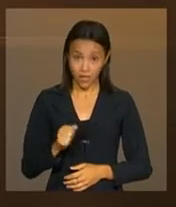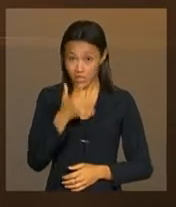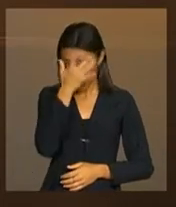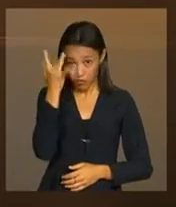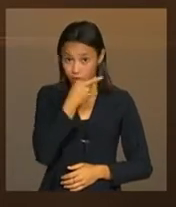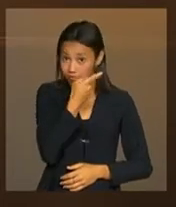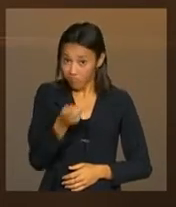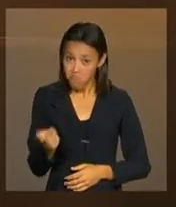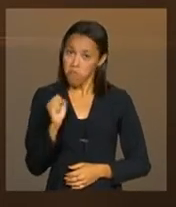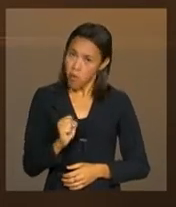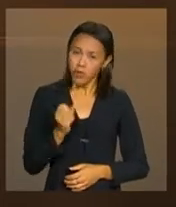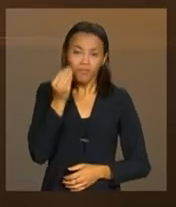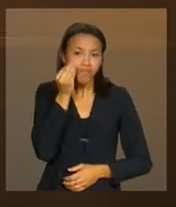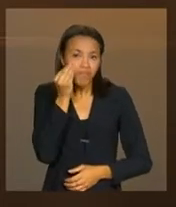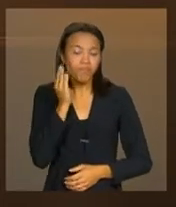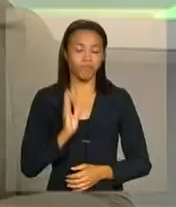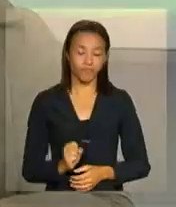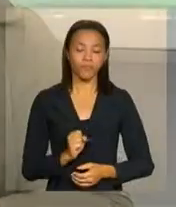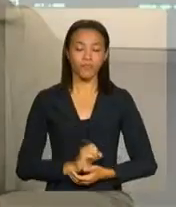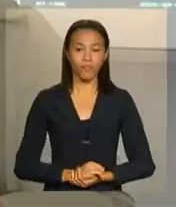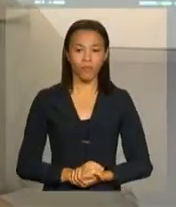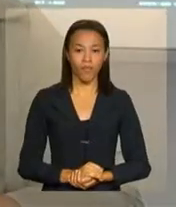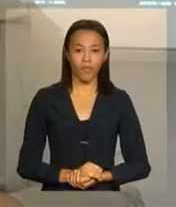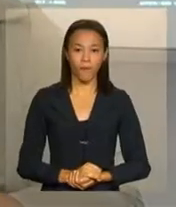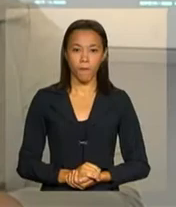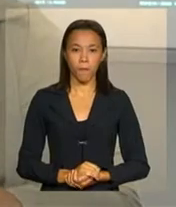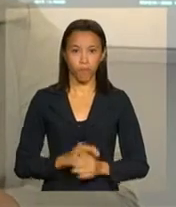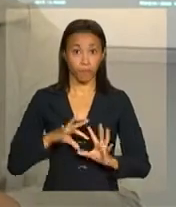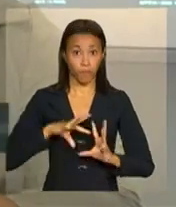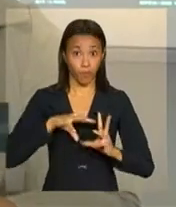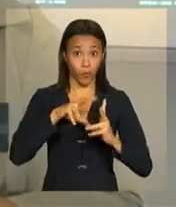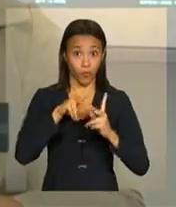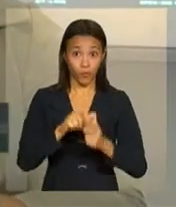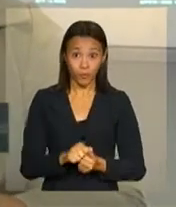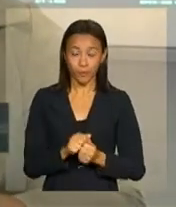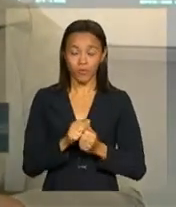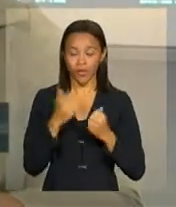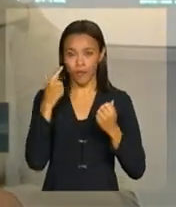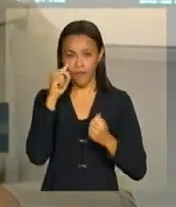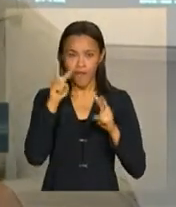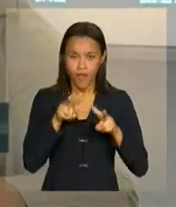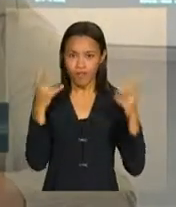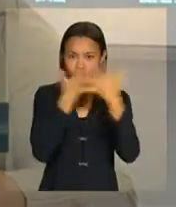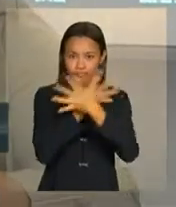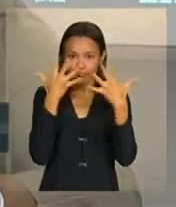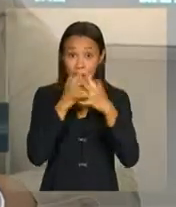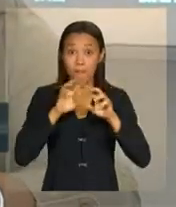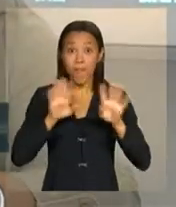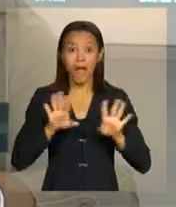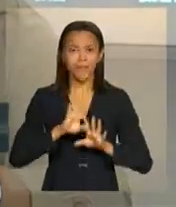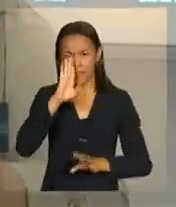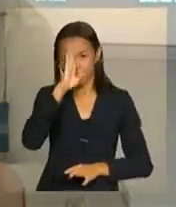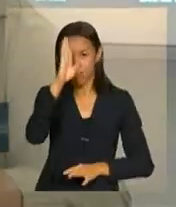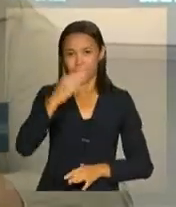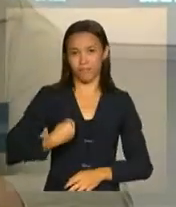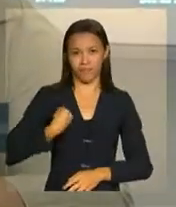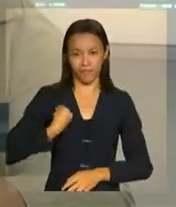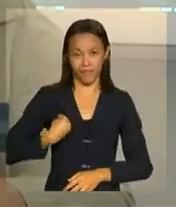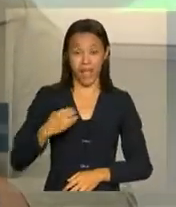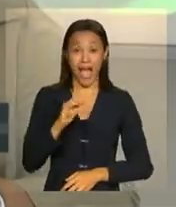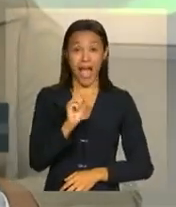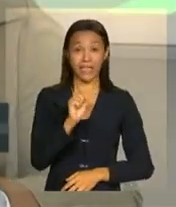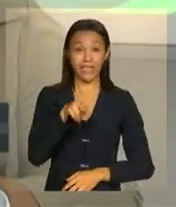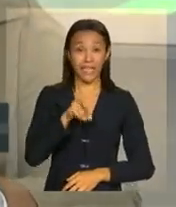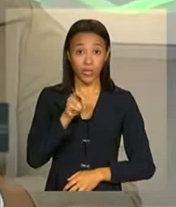fazer vários experimentos. Um mundo invisível aos olhos, mas fundamental para a vida. A nanociência